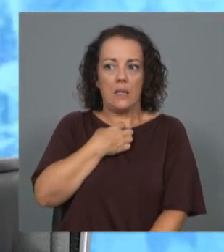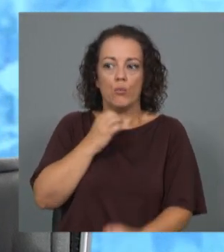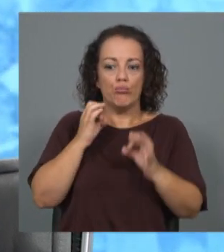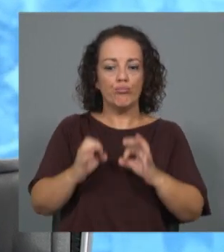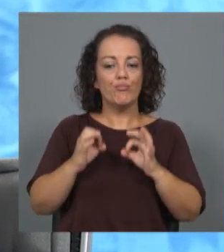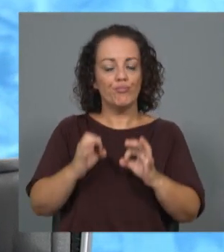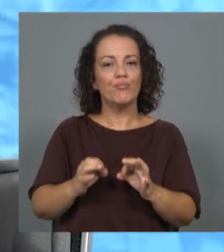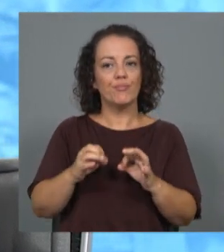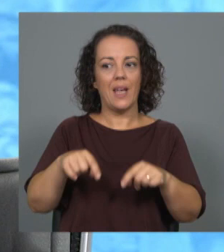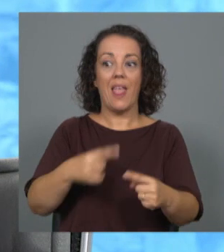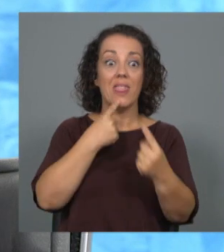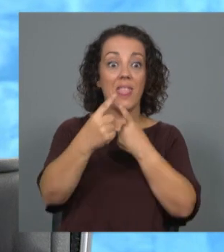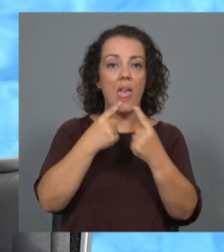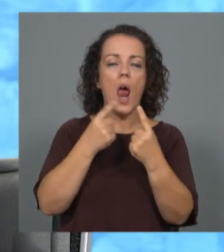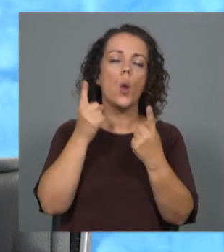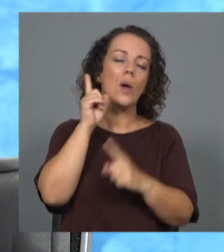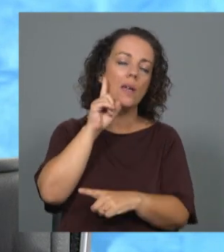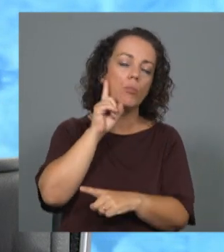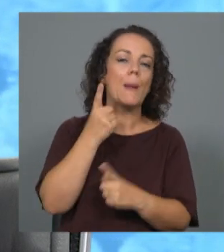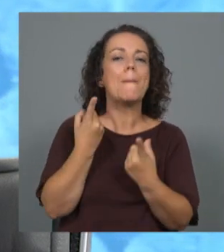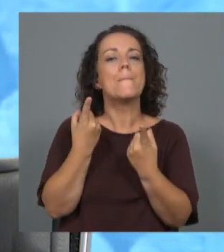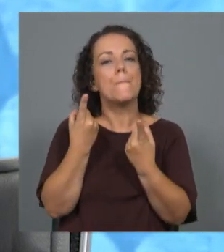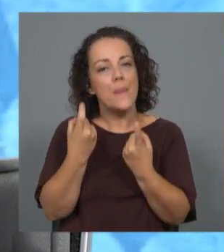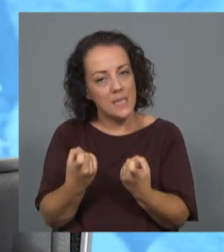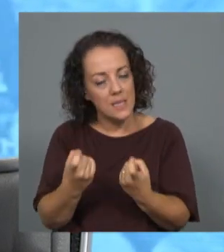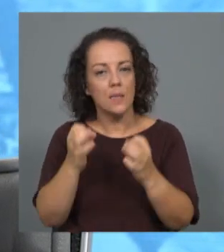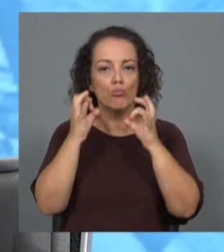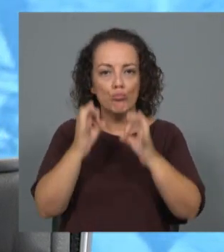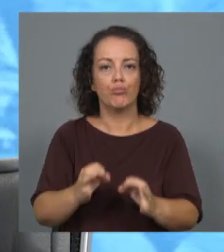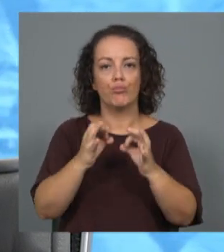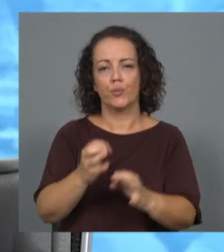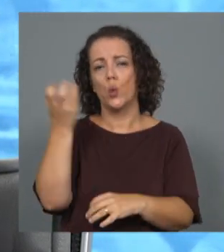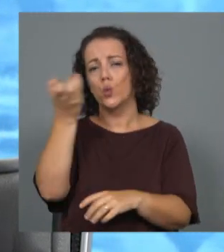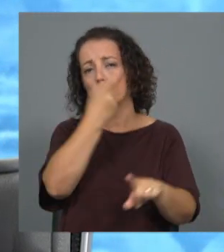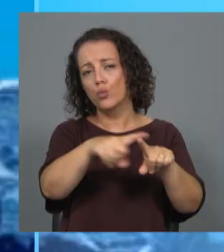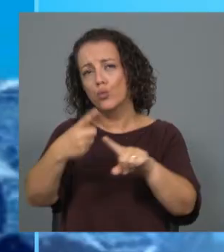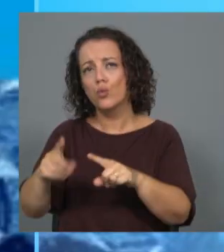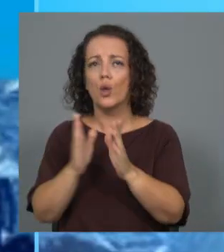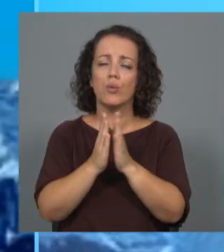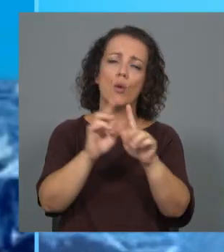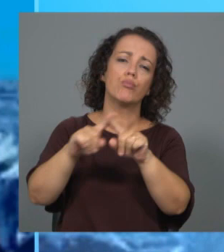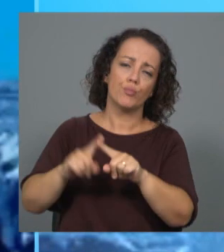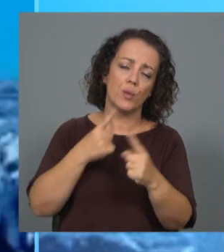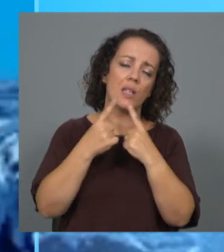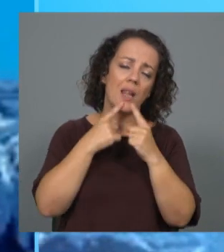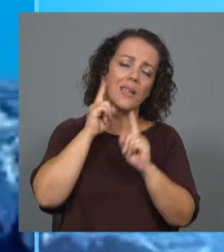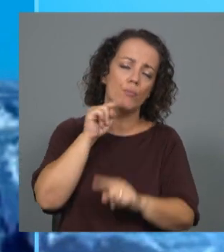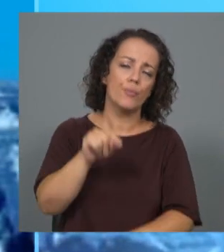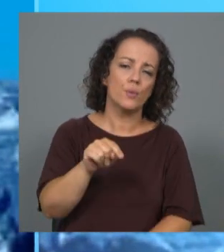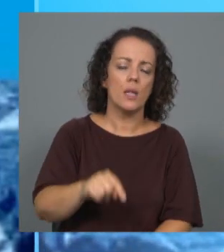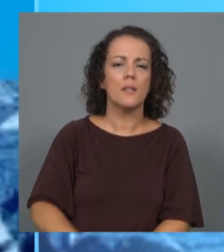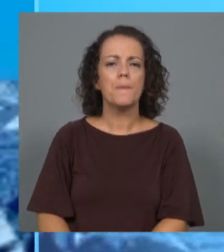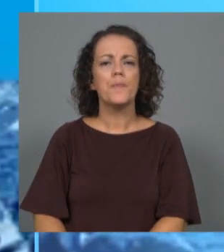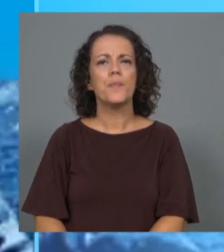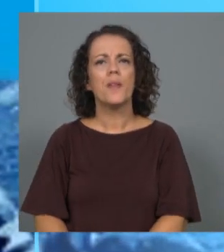necessidade deste diálogo intercultural e interreligioso. Há aqui este é um congresso que não é